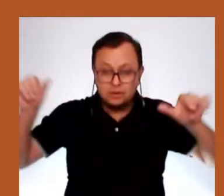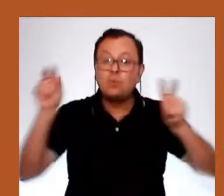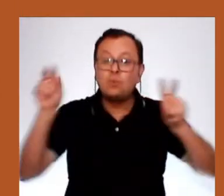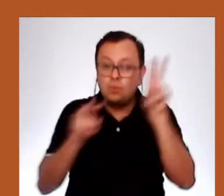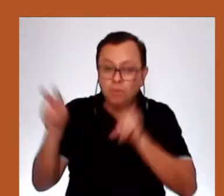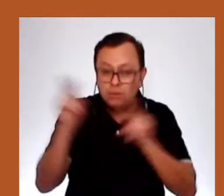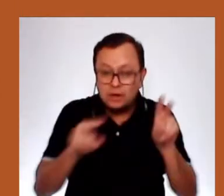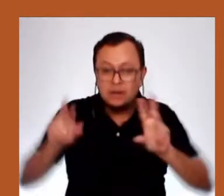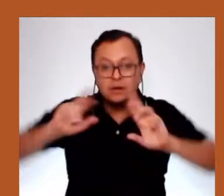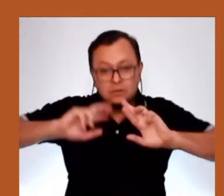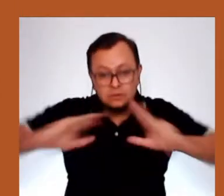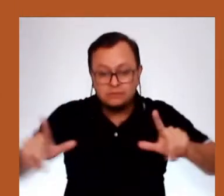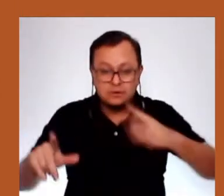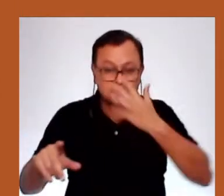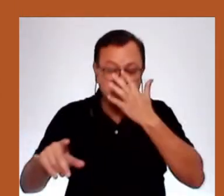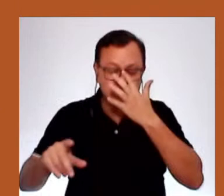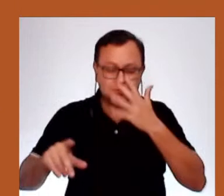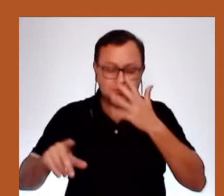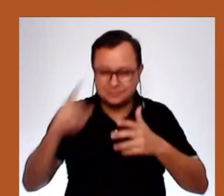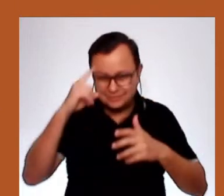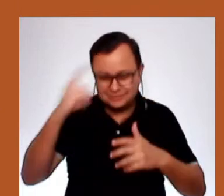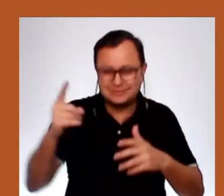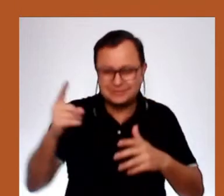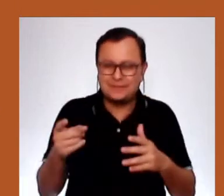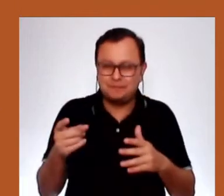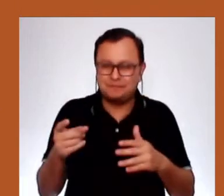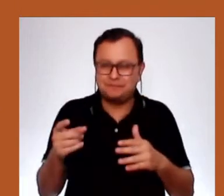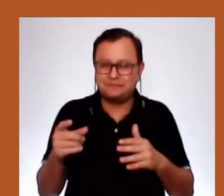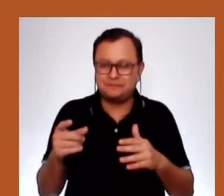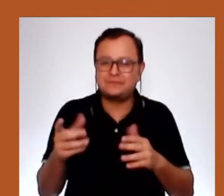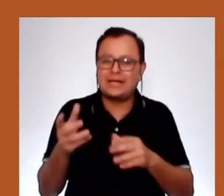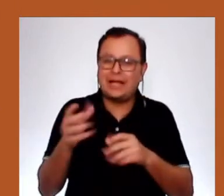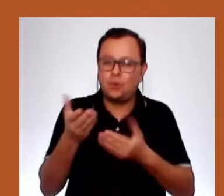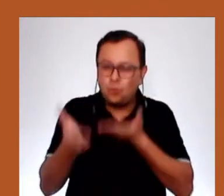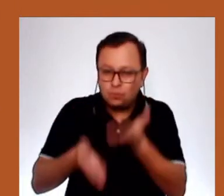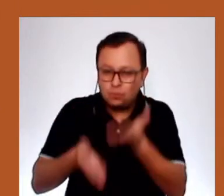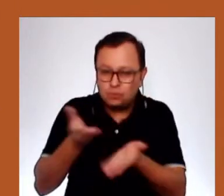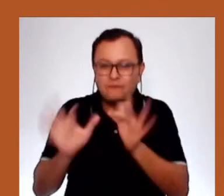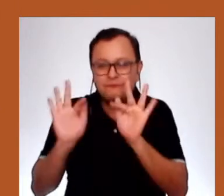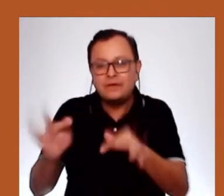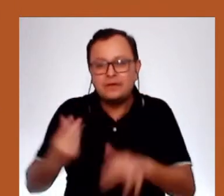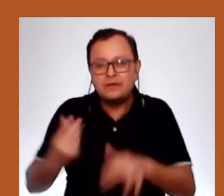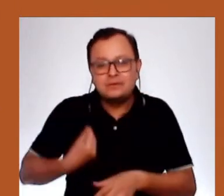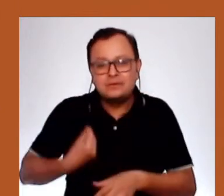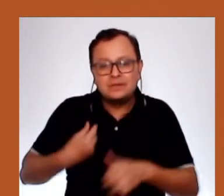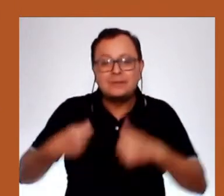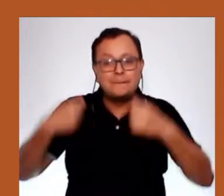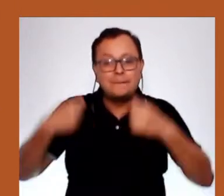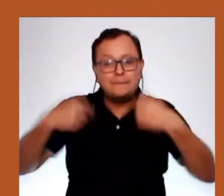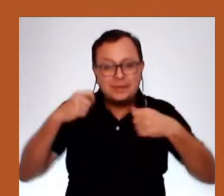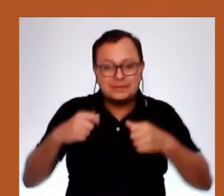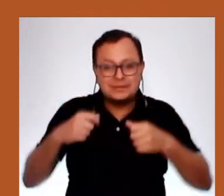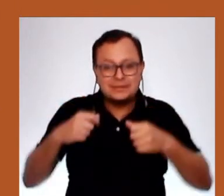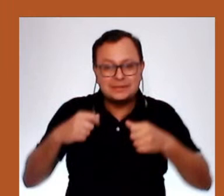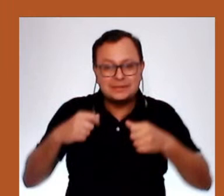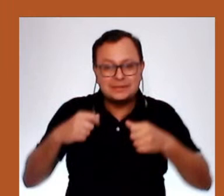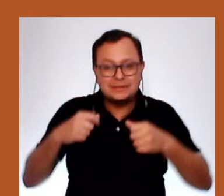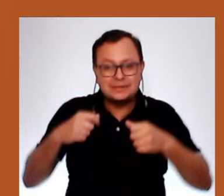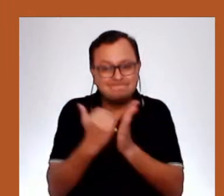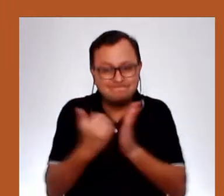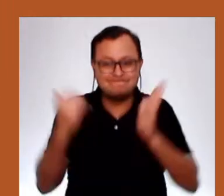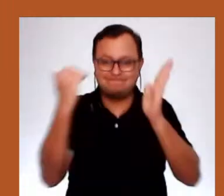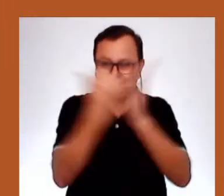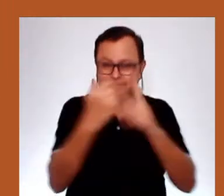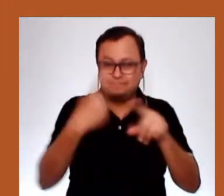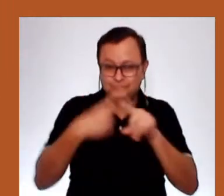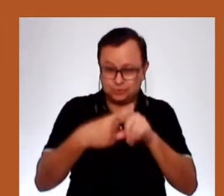expertise dos cuidados paliativos, ela... ainda precisa ser importada para o que a gente está enfrentando na pandemia, para quem